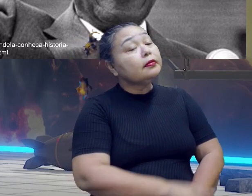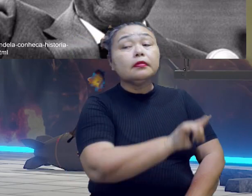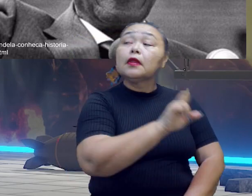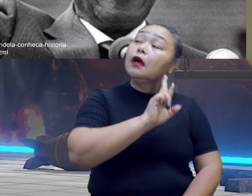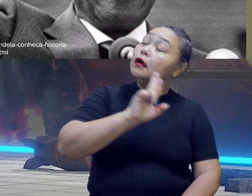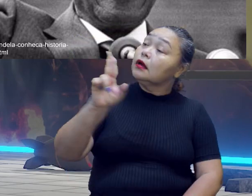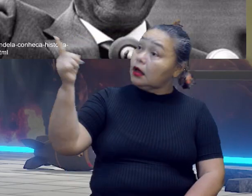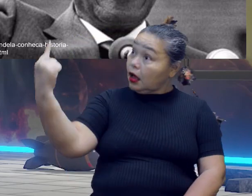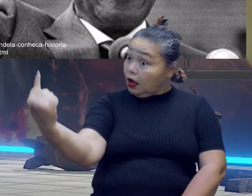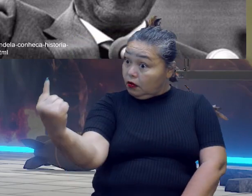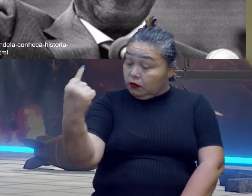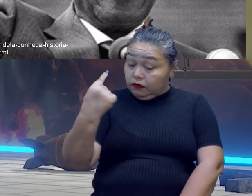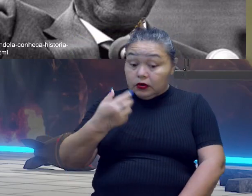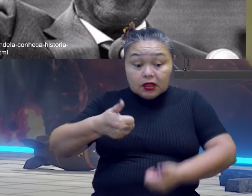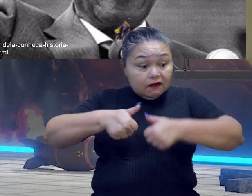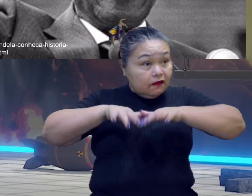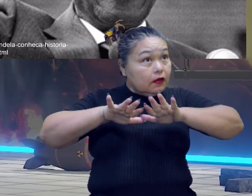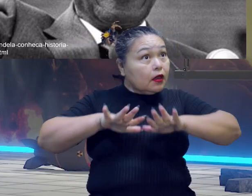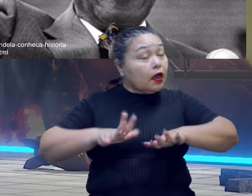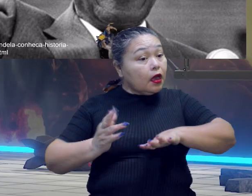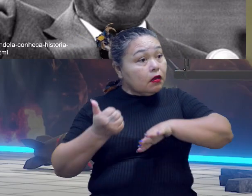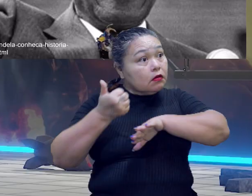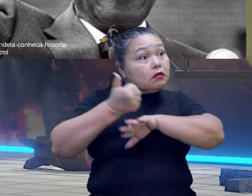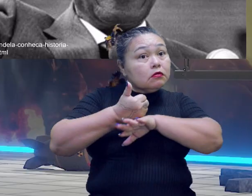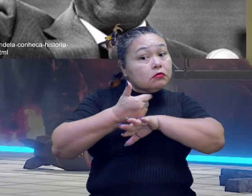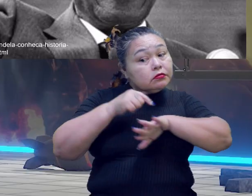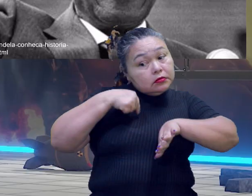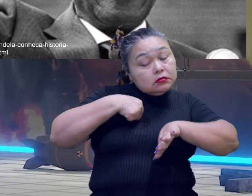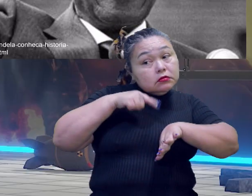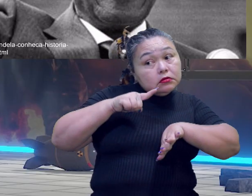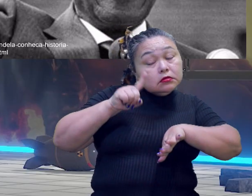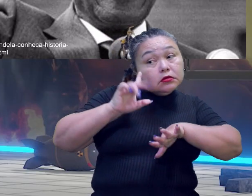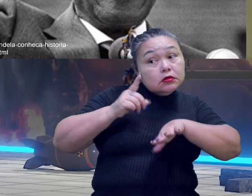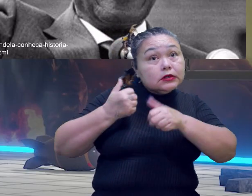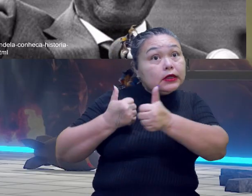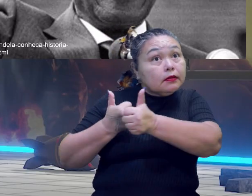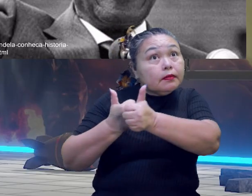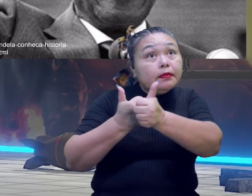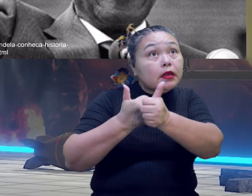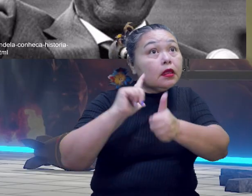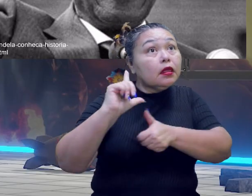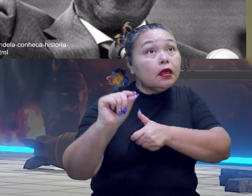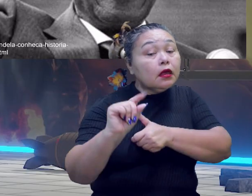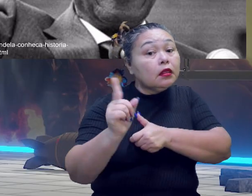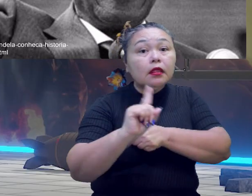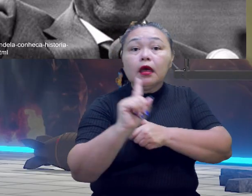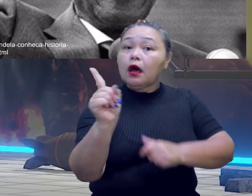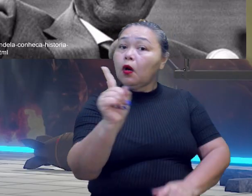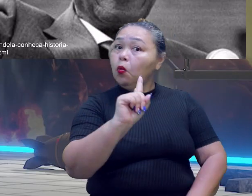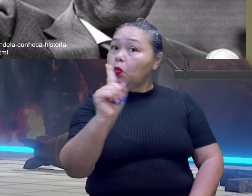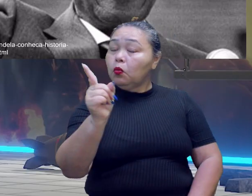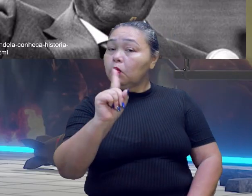Elas disseram, não, você está assumindo, provavelmente nós seremos perseguidos. Ele disse, não,